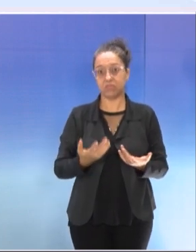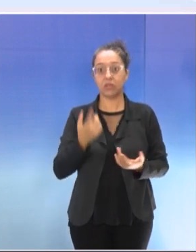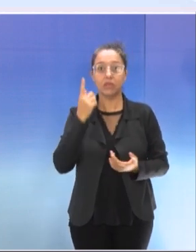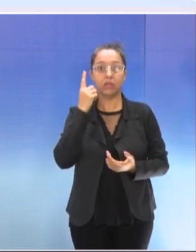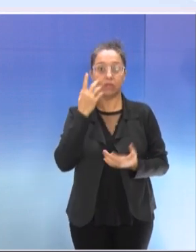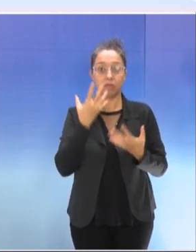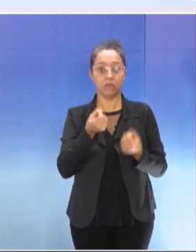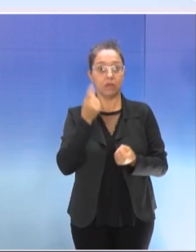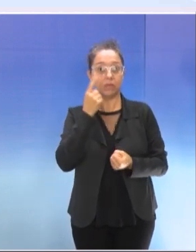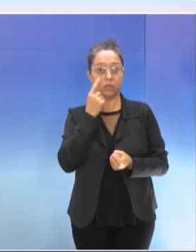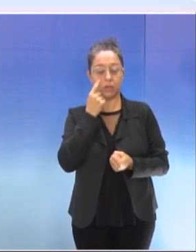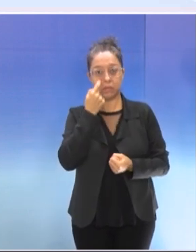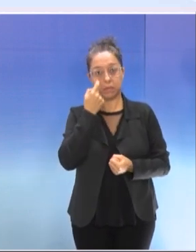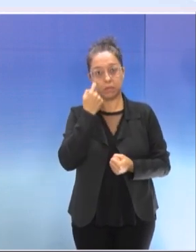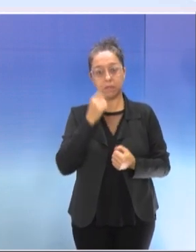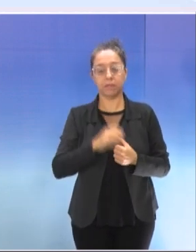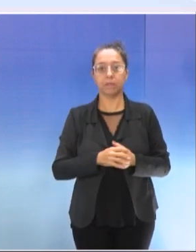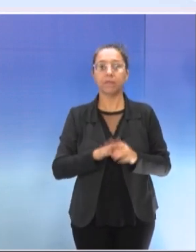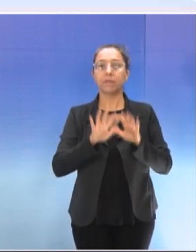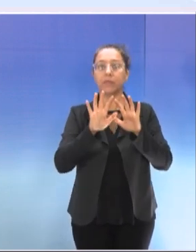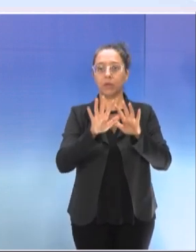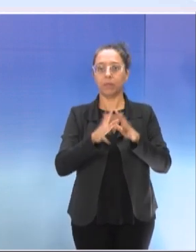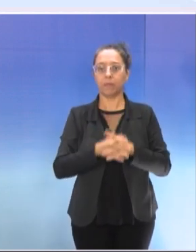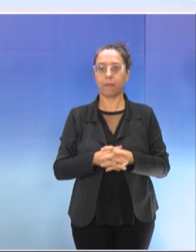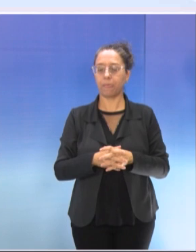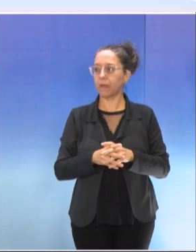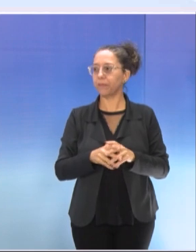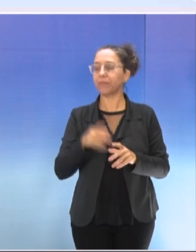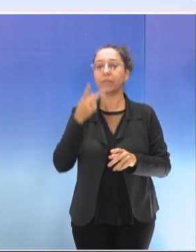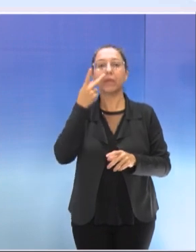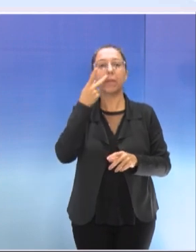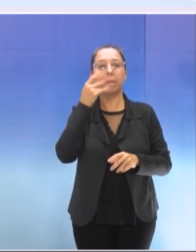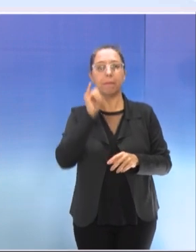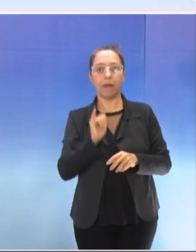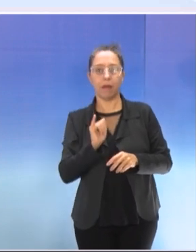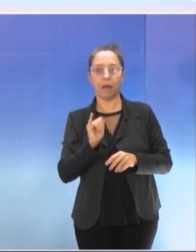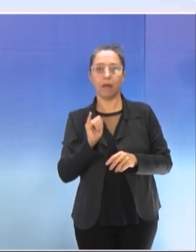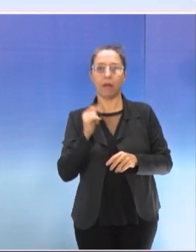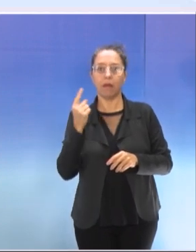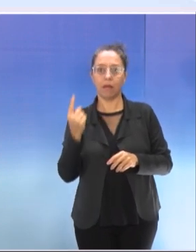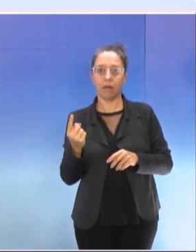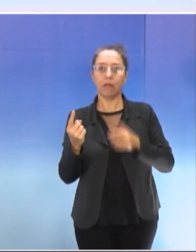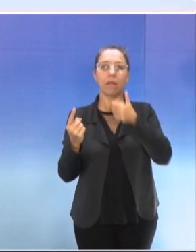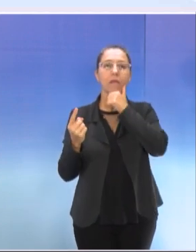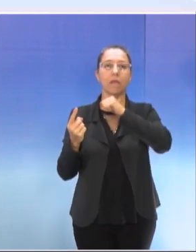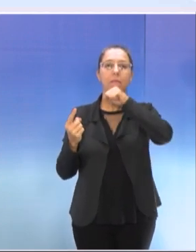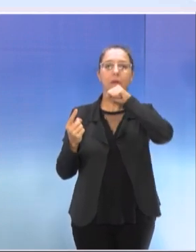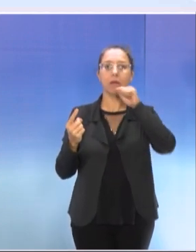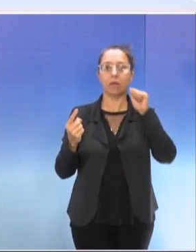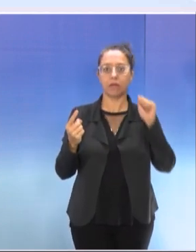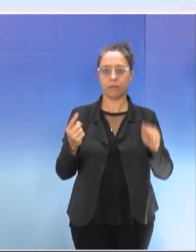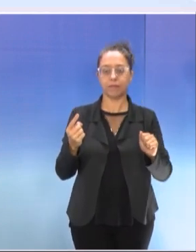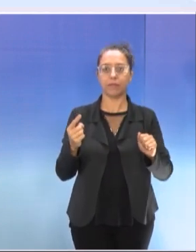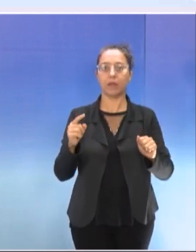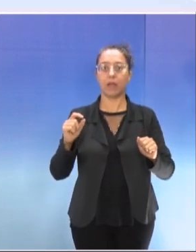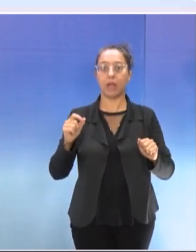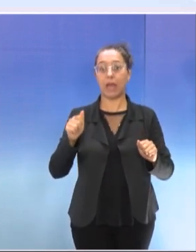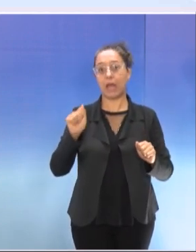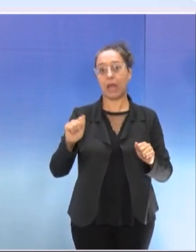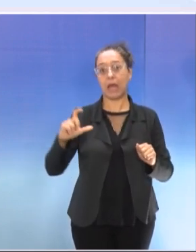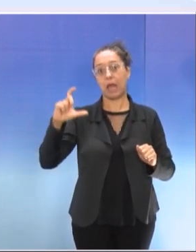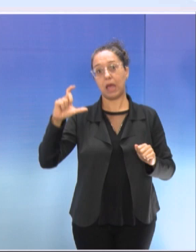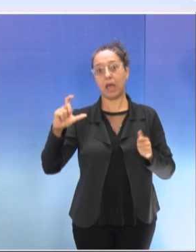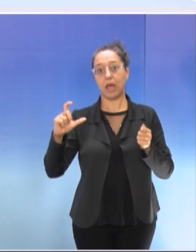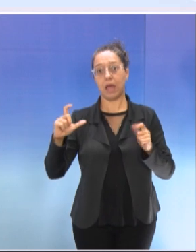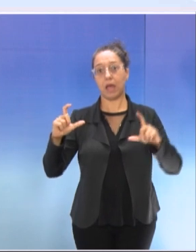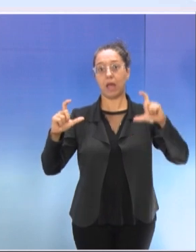anomalia. Então, eu fiz aqui o cruzamento, olha, coloquei pai aqui e mãe aqui. Então, o que eu fiz? Azão com azão, dá azão,